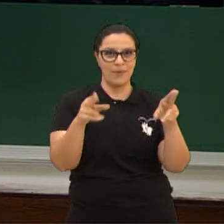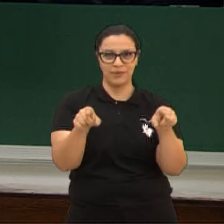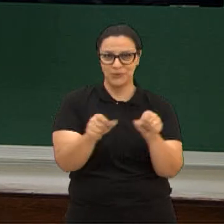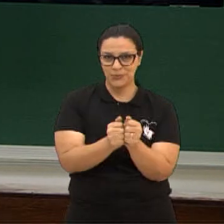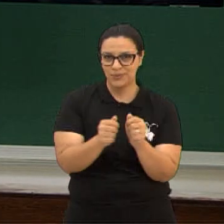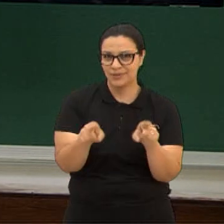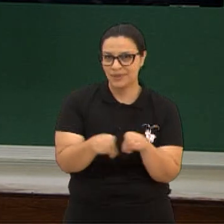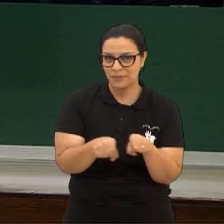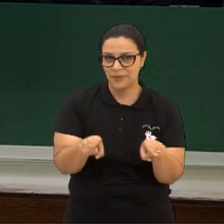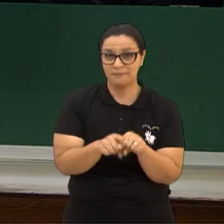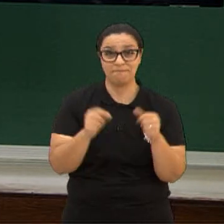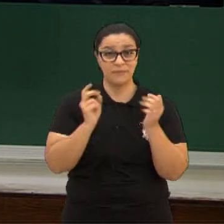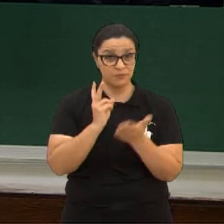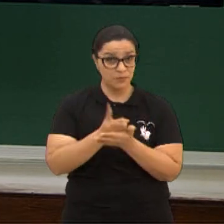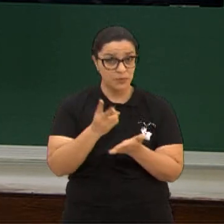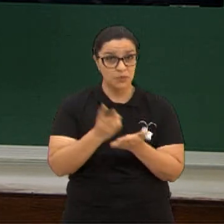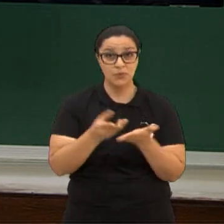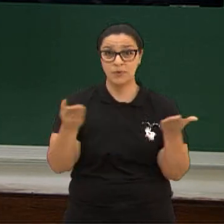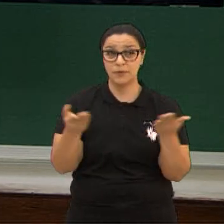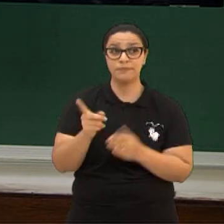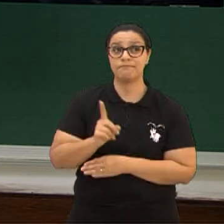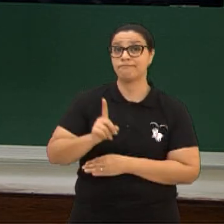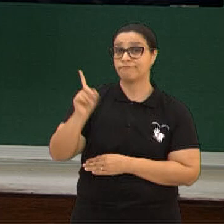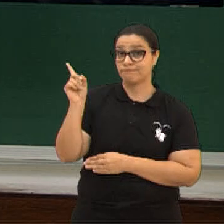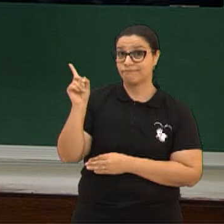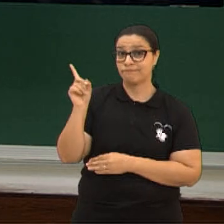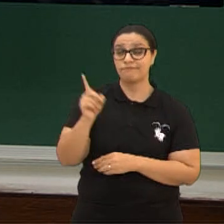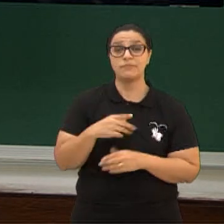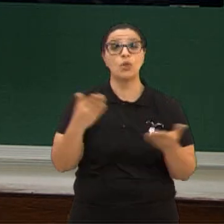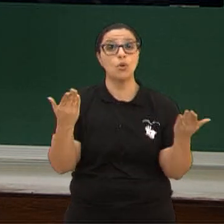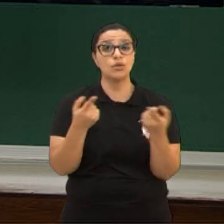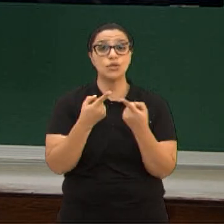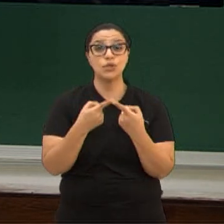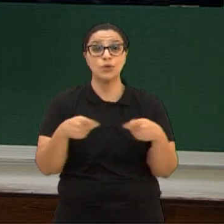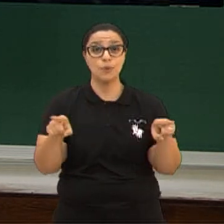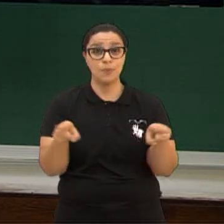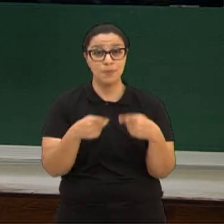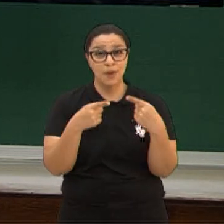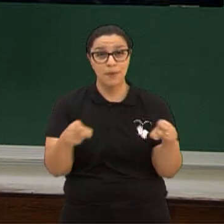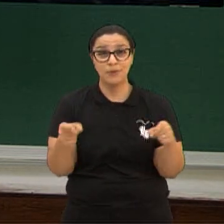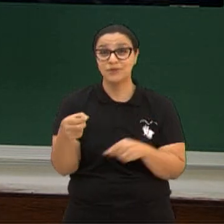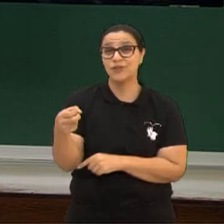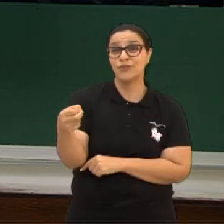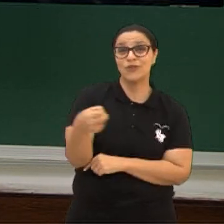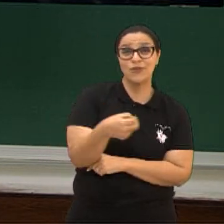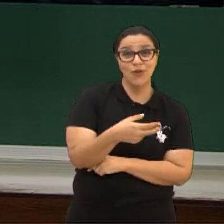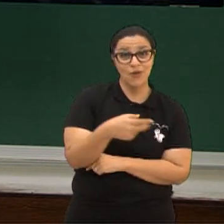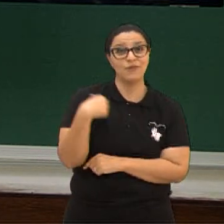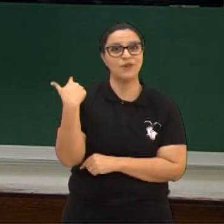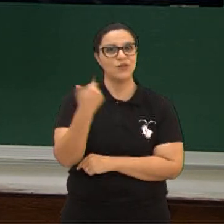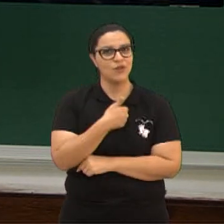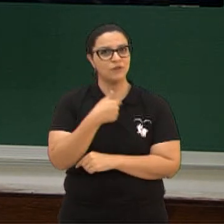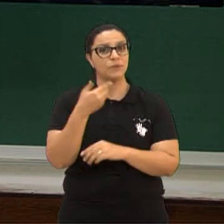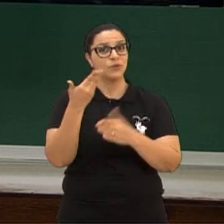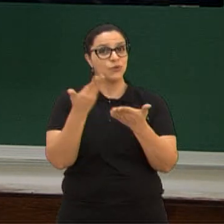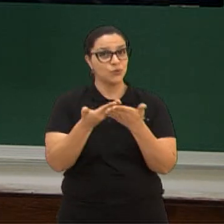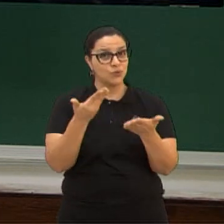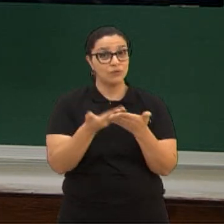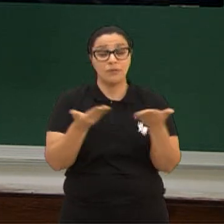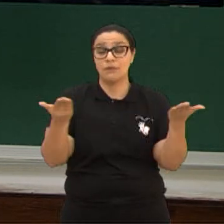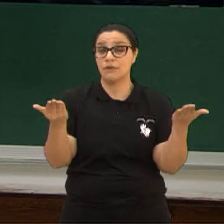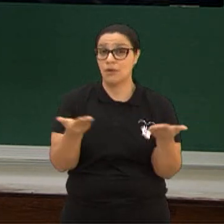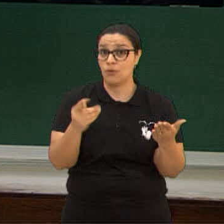também. Vamos dar sequência? Esta é uma musiquinha nova que nós vamos trabalhar